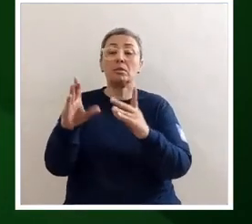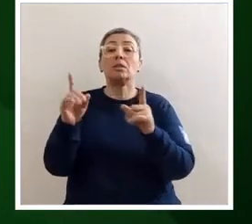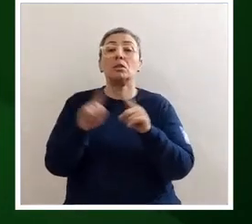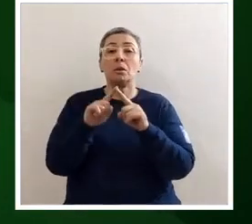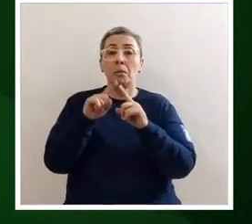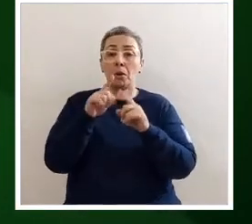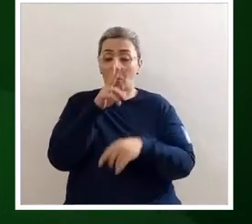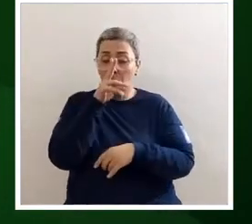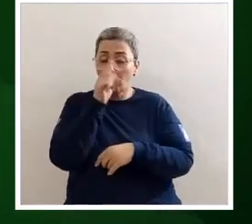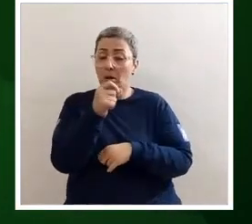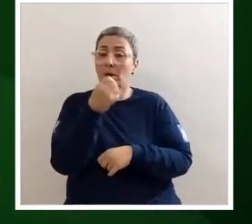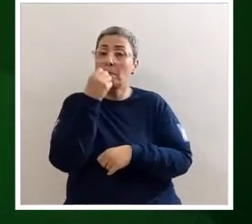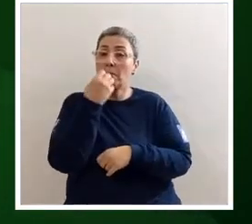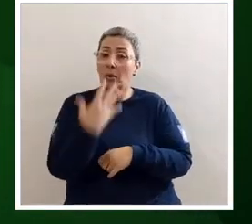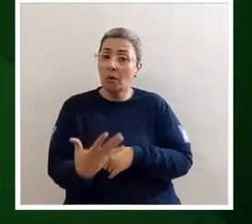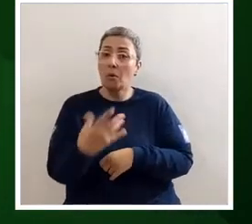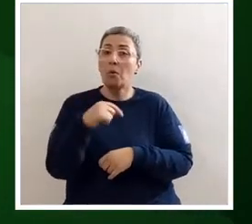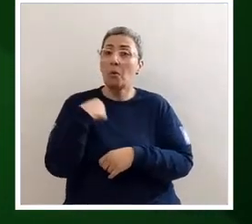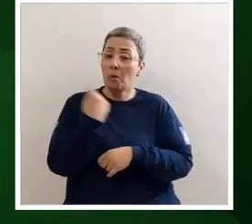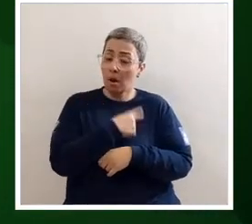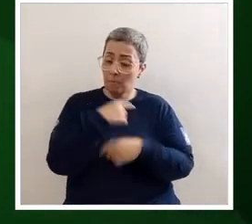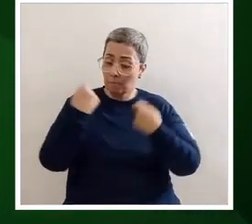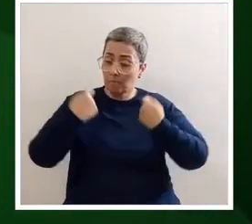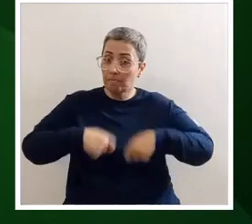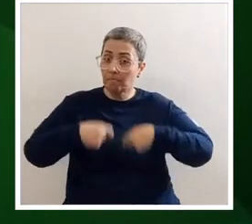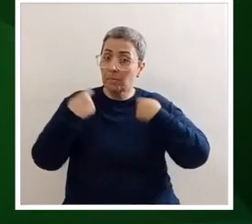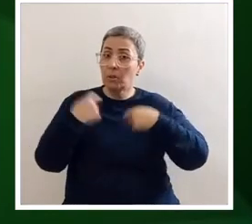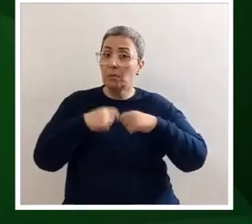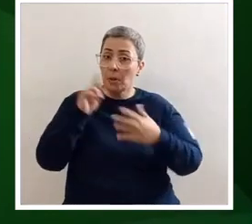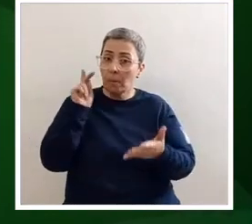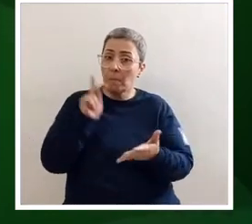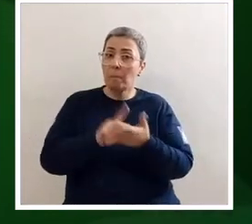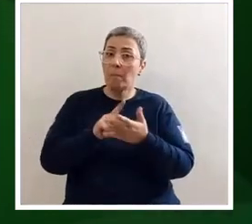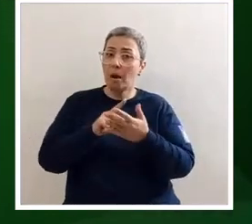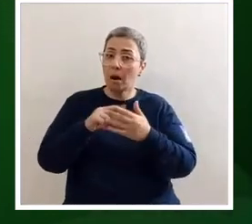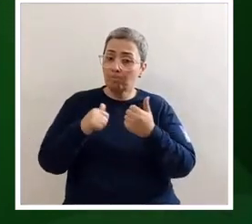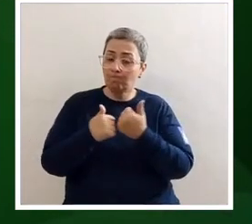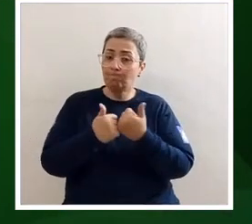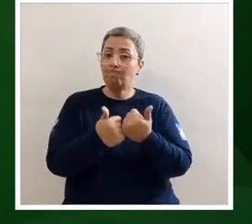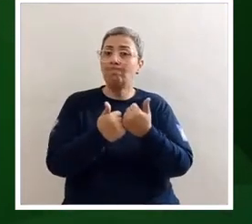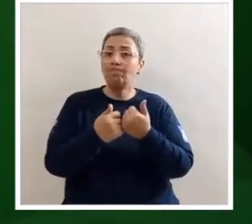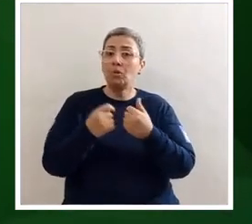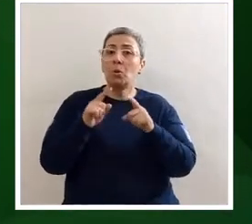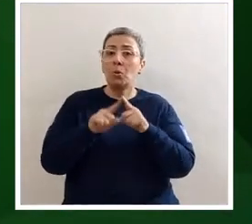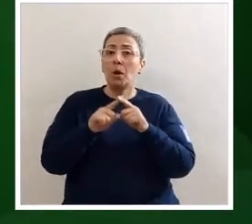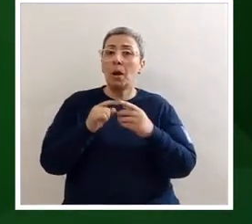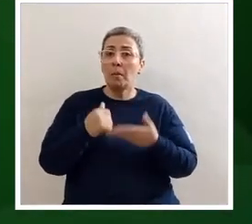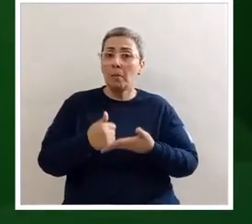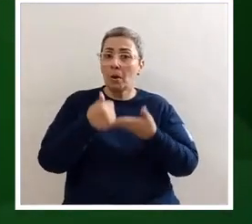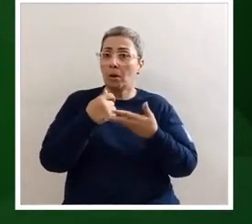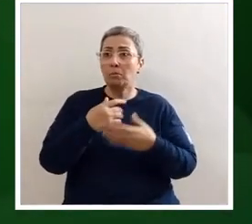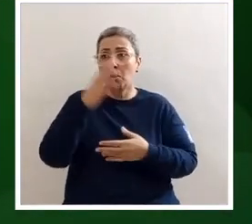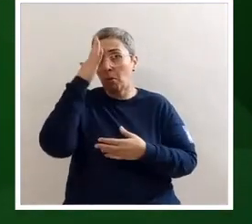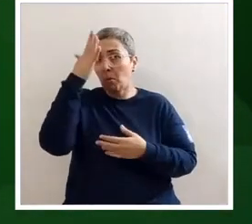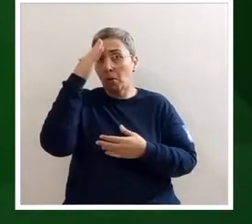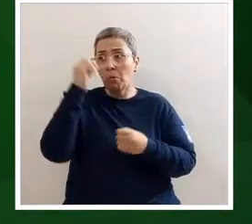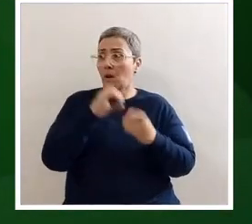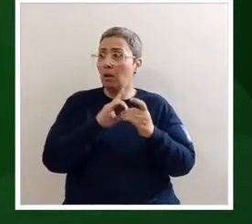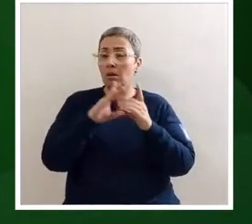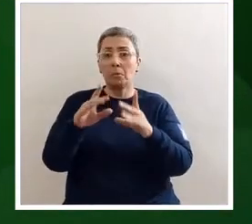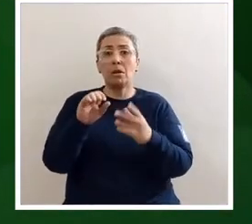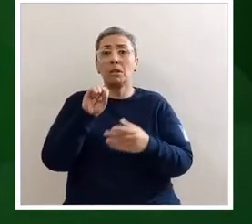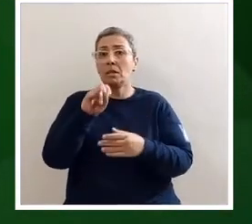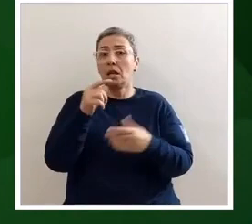e fortaleça bem aquilo que nós precisamos de fato preservar né Nós não podemos imaginar uma democracia